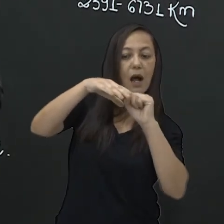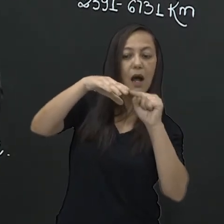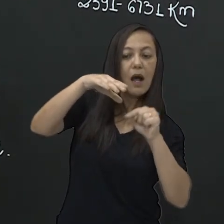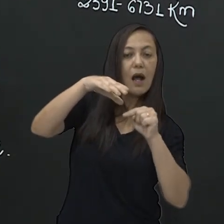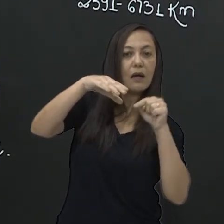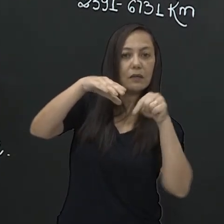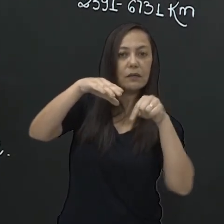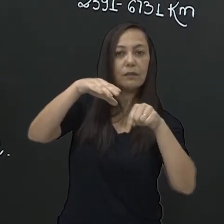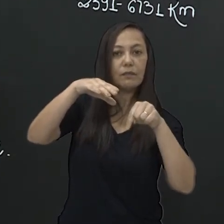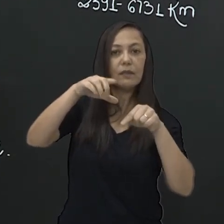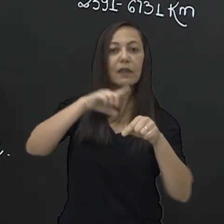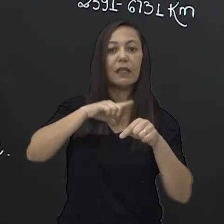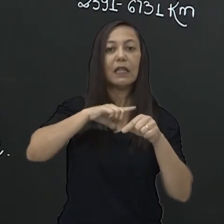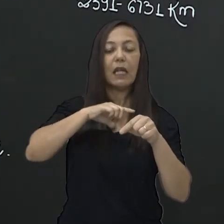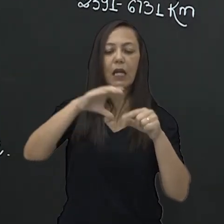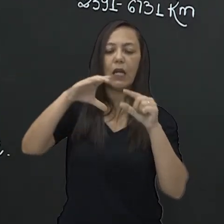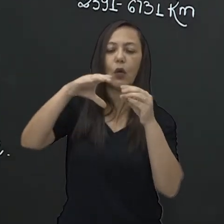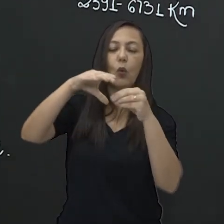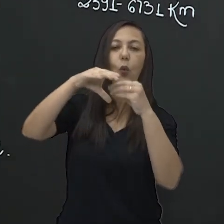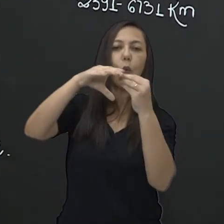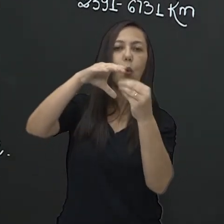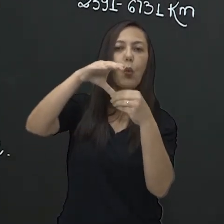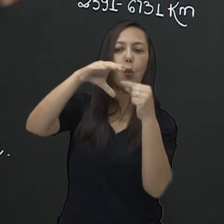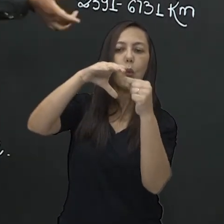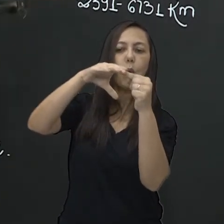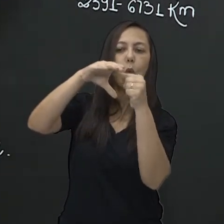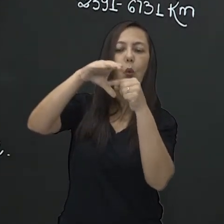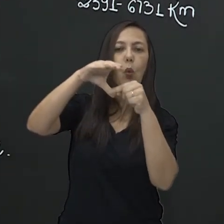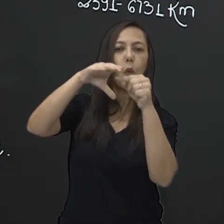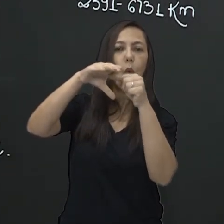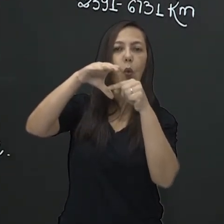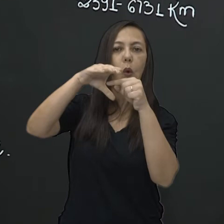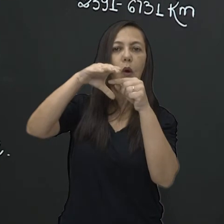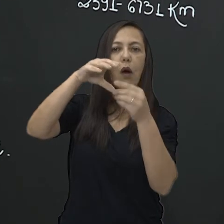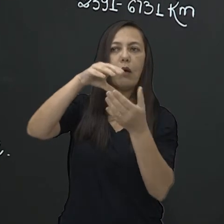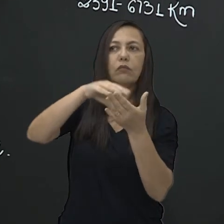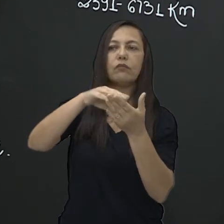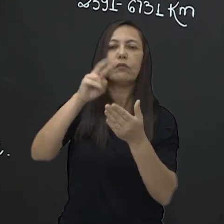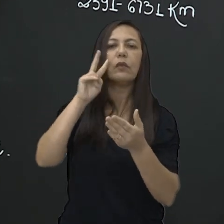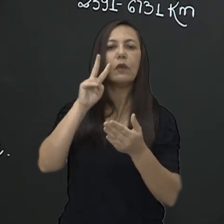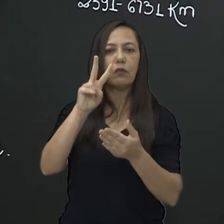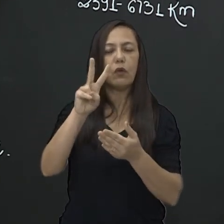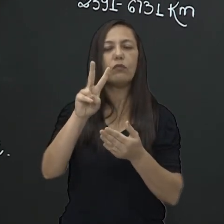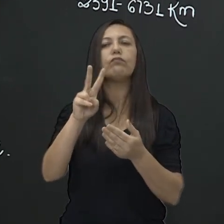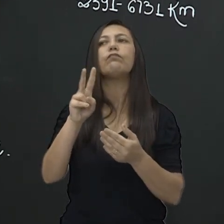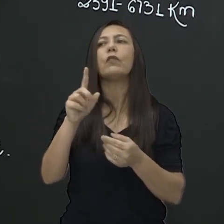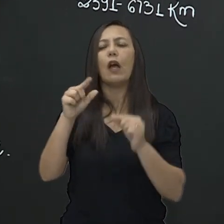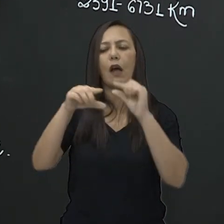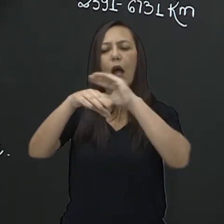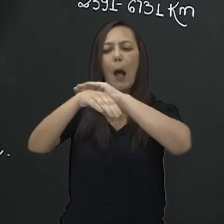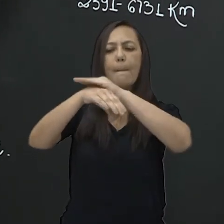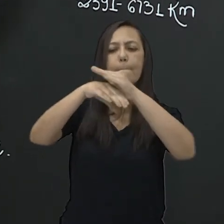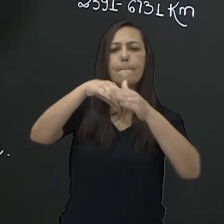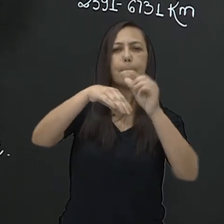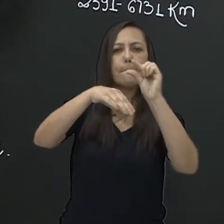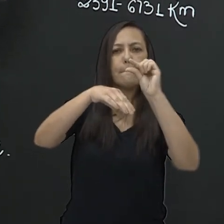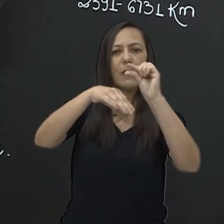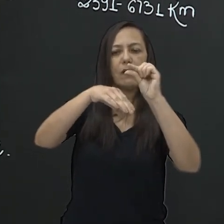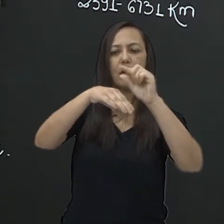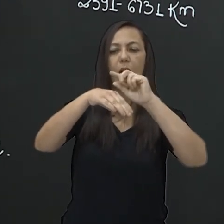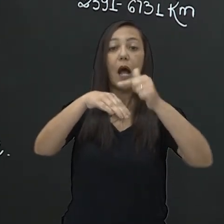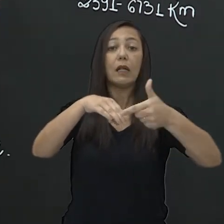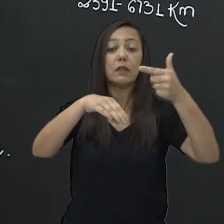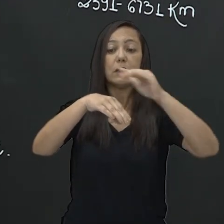Terra, o núcleo. O núcleo, dá uma olhada nisso aqui. Então você viu a crosta bem fininha, tá aqui o manto entre